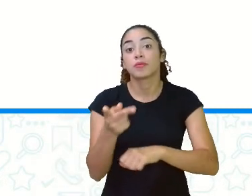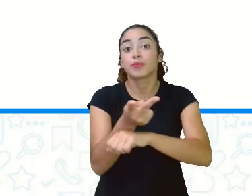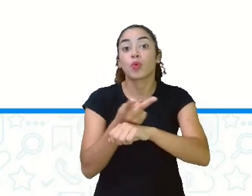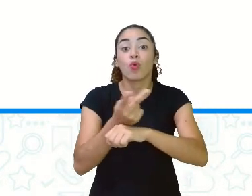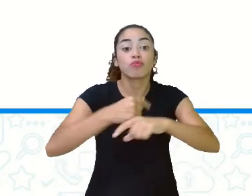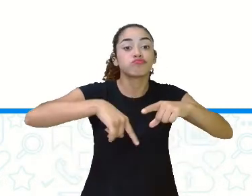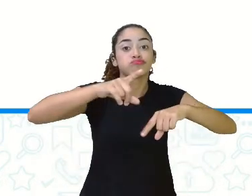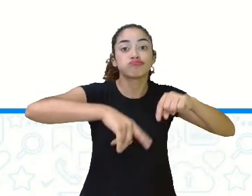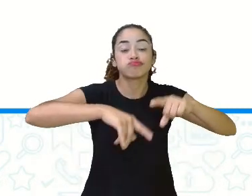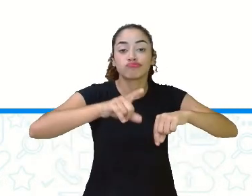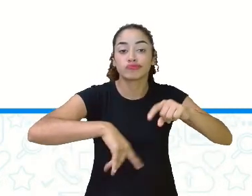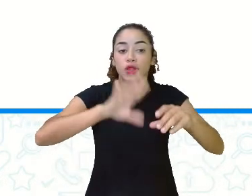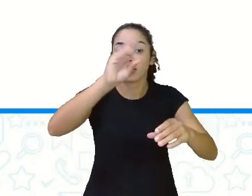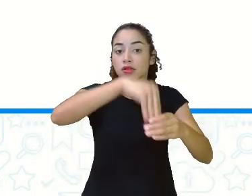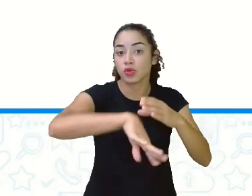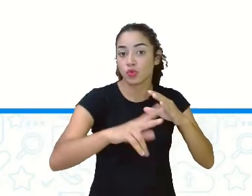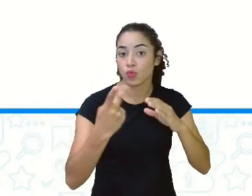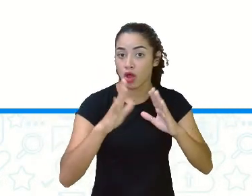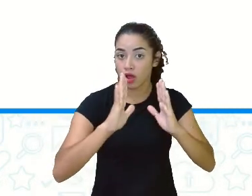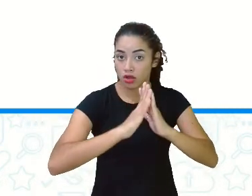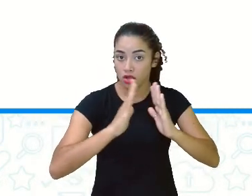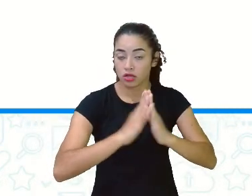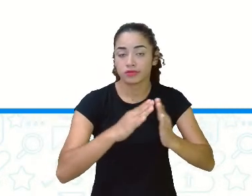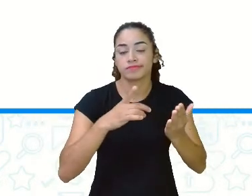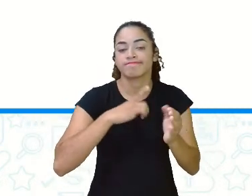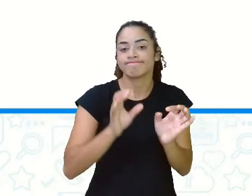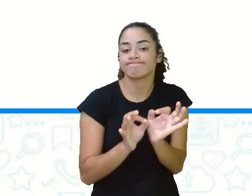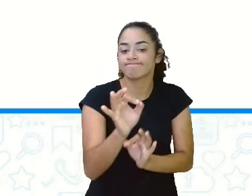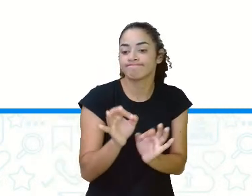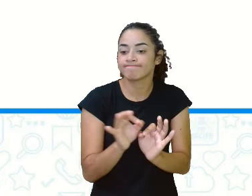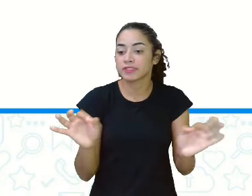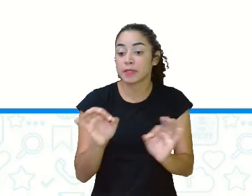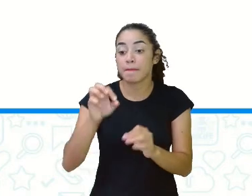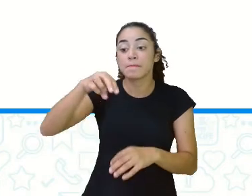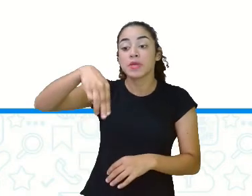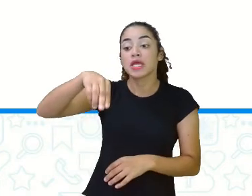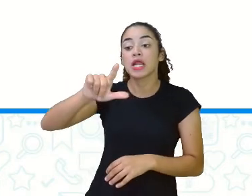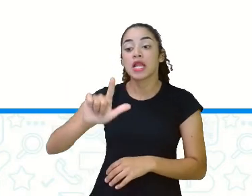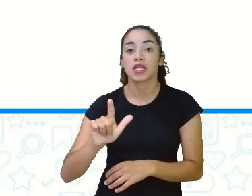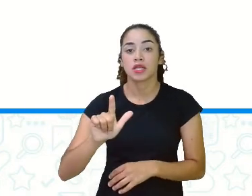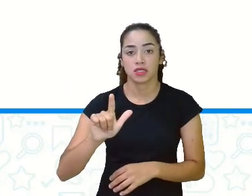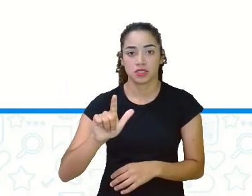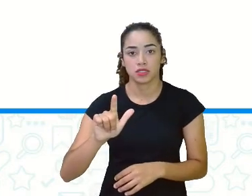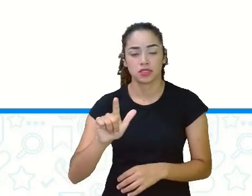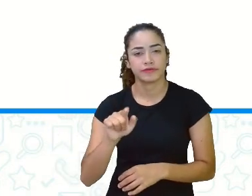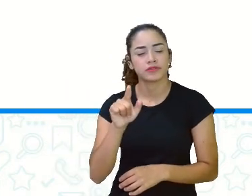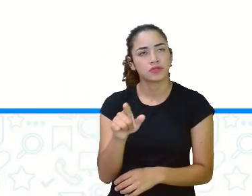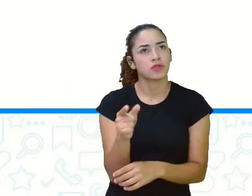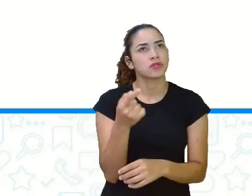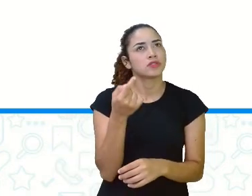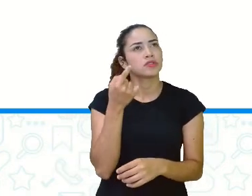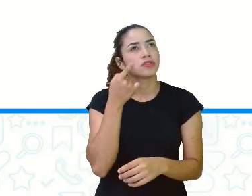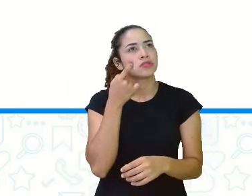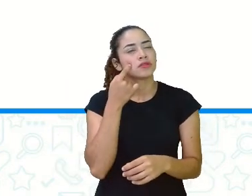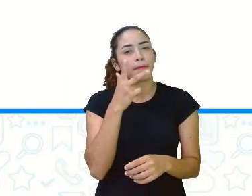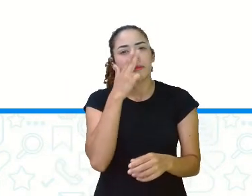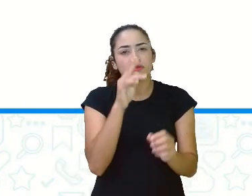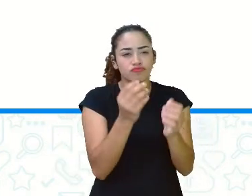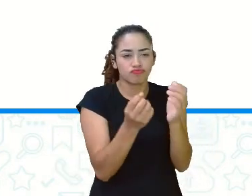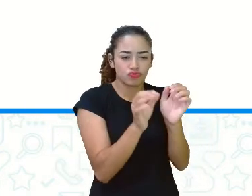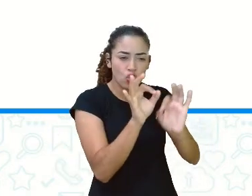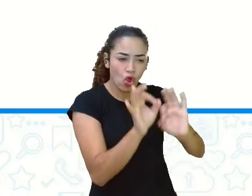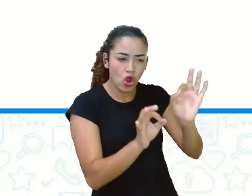que existem em sua casa que sejam medidos em mililitros. Crie uma situação problema de